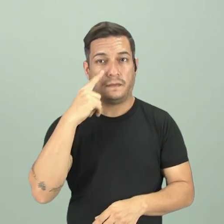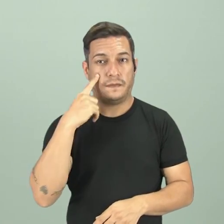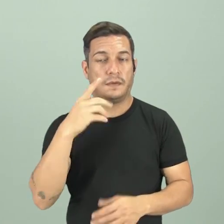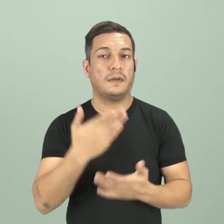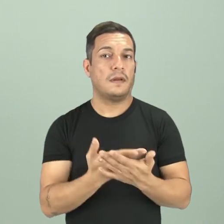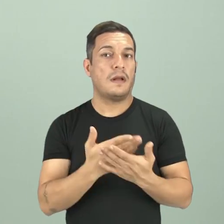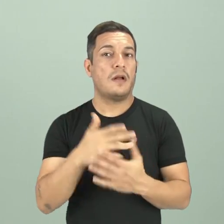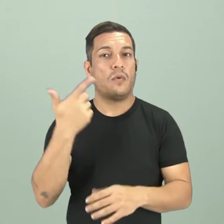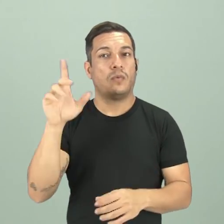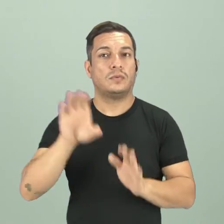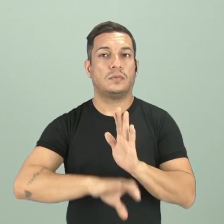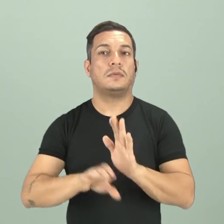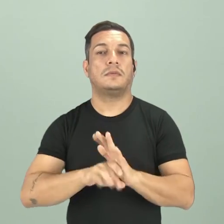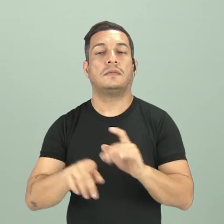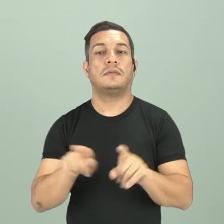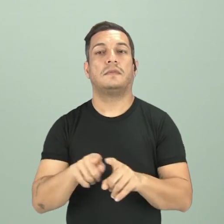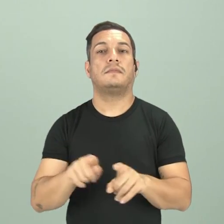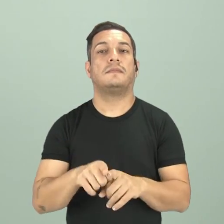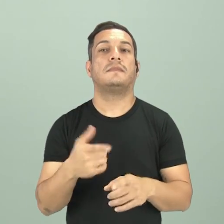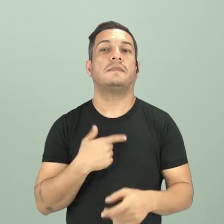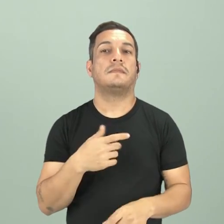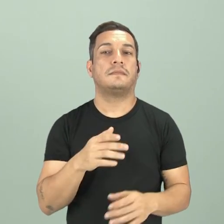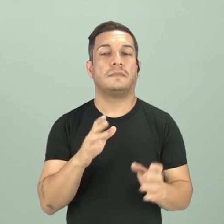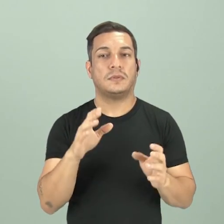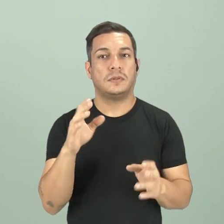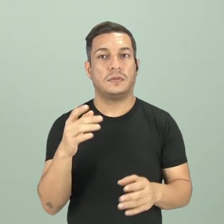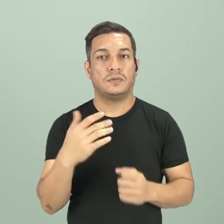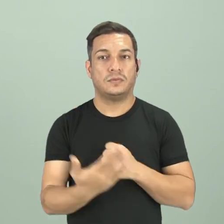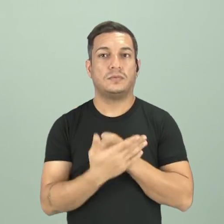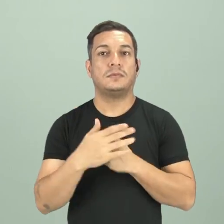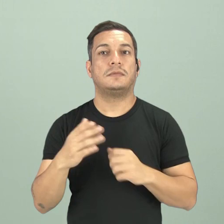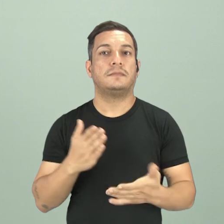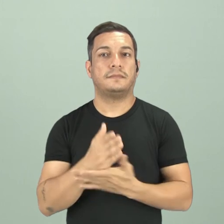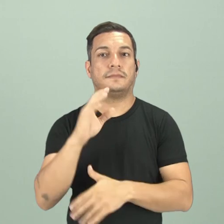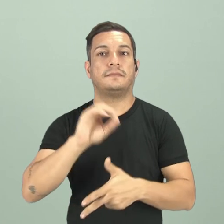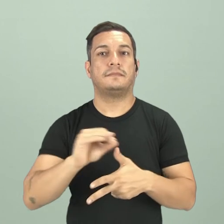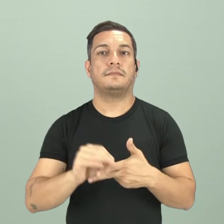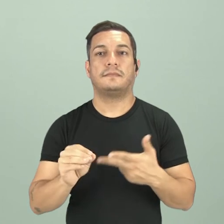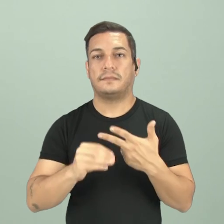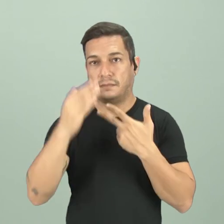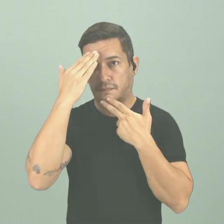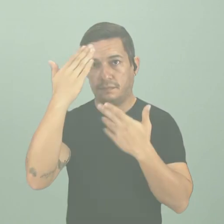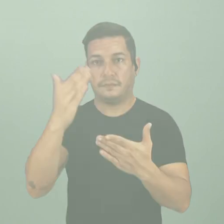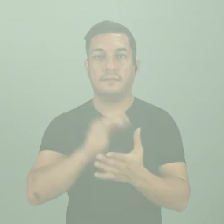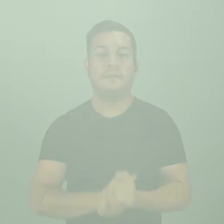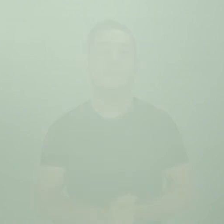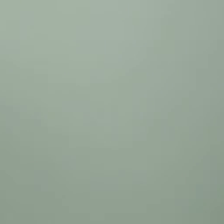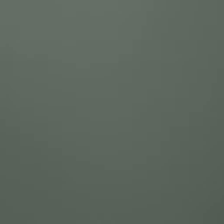acompanhar outros conteúdos também, para somar aí na tua trajetória de aprovação no Enem. Obrigado, gente!